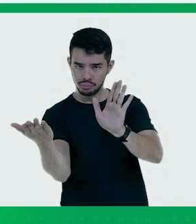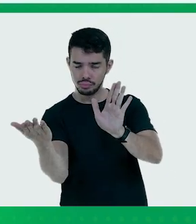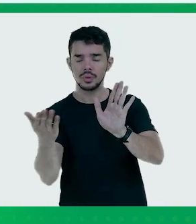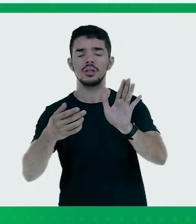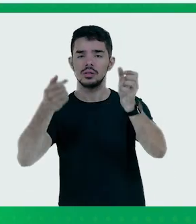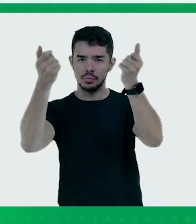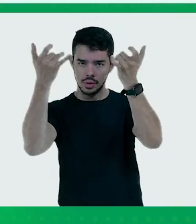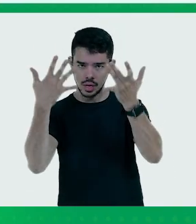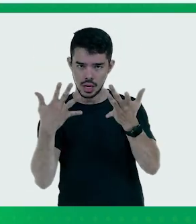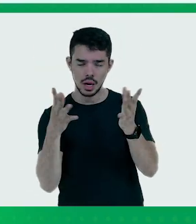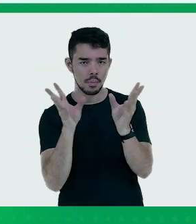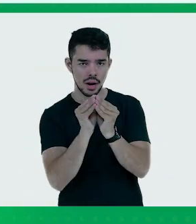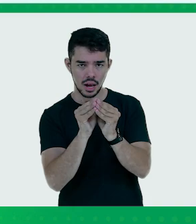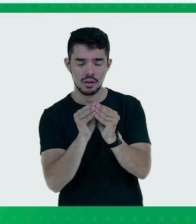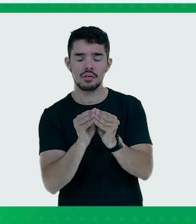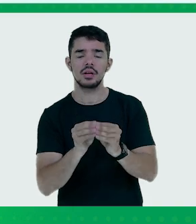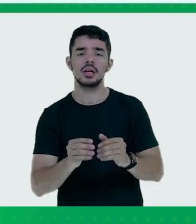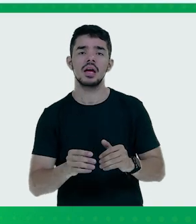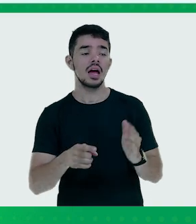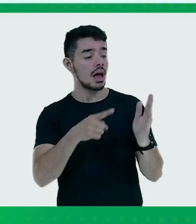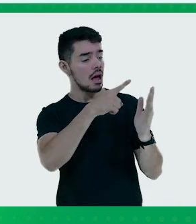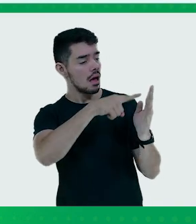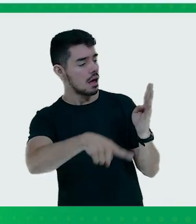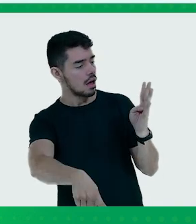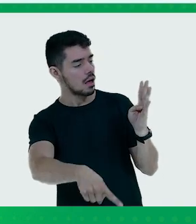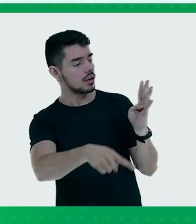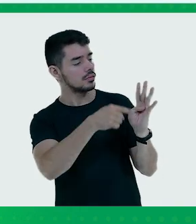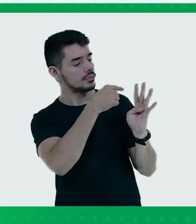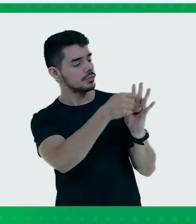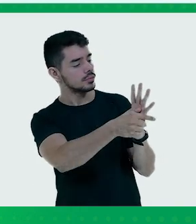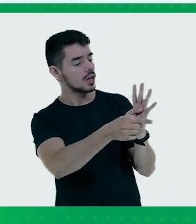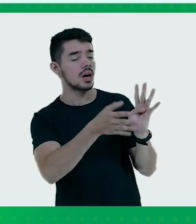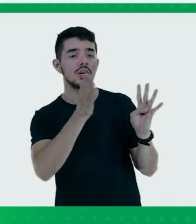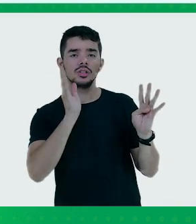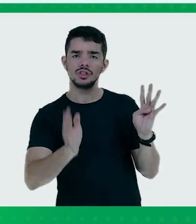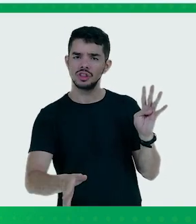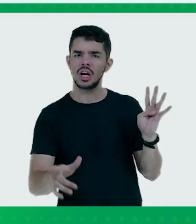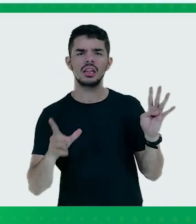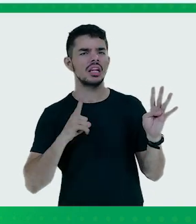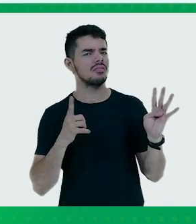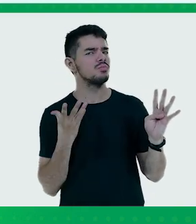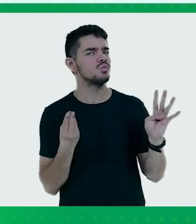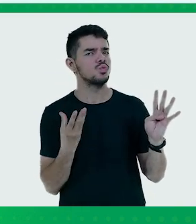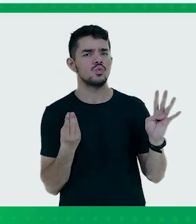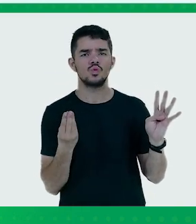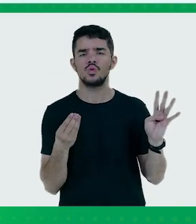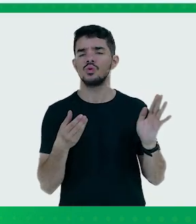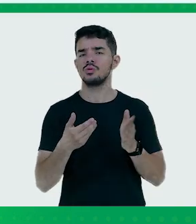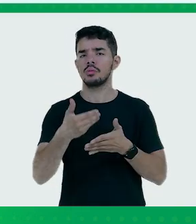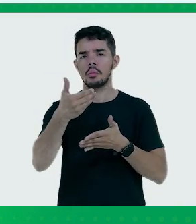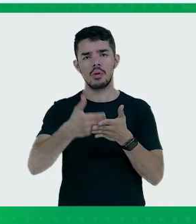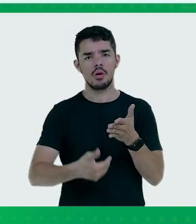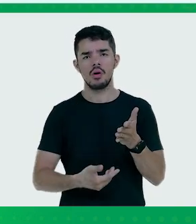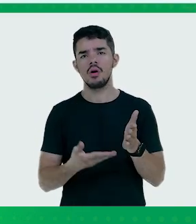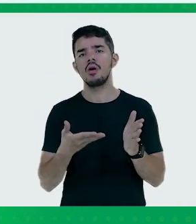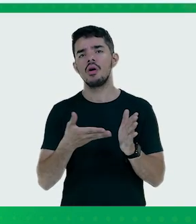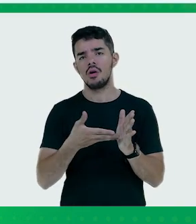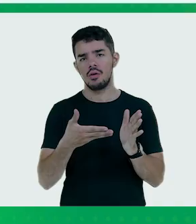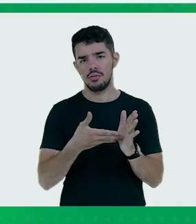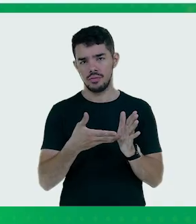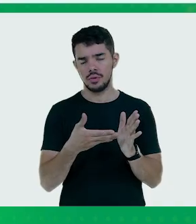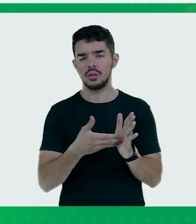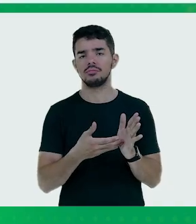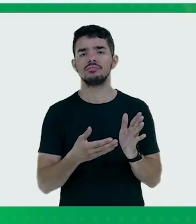e explicitei brevemente, são obras que já caíram bastante com recorrência, né,